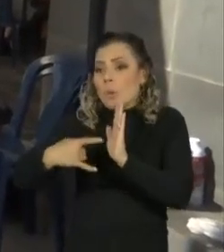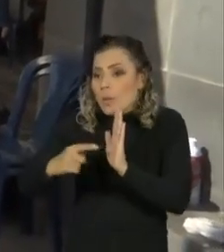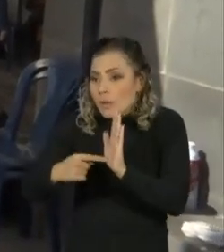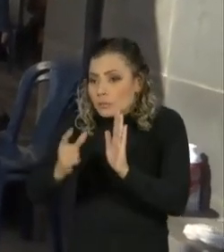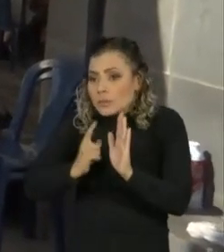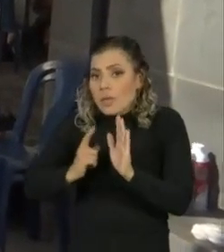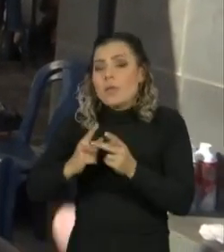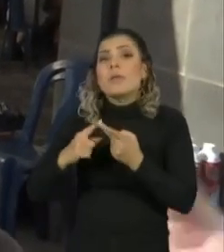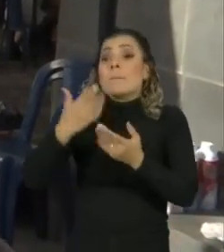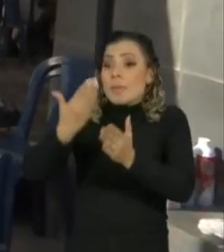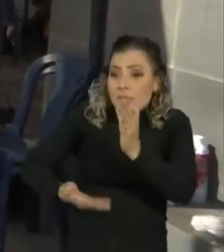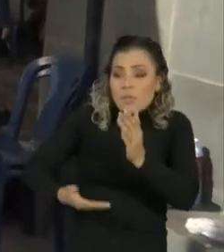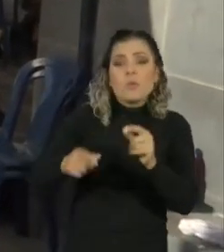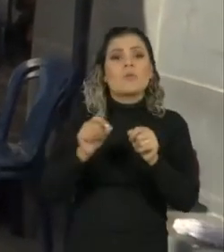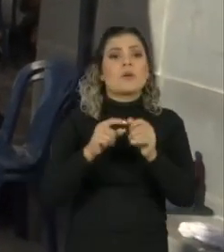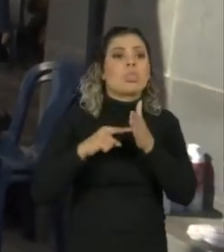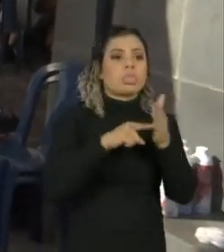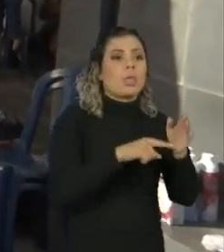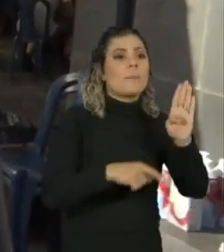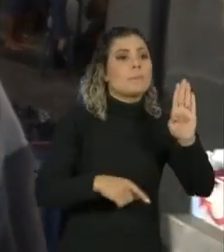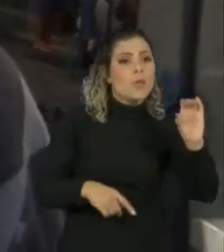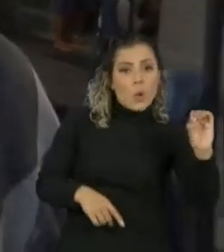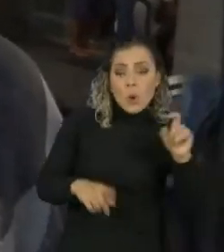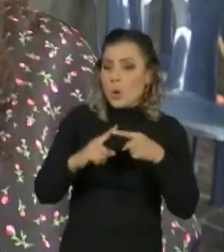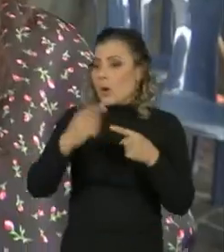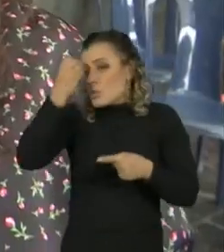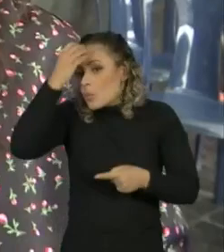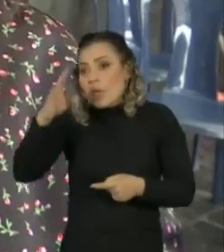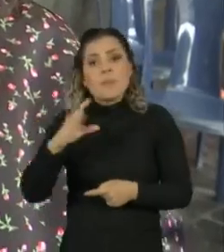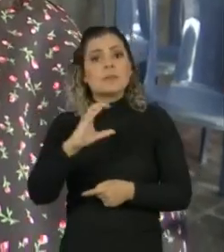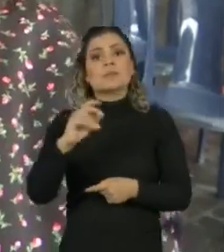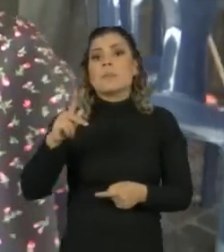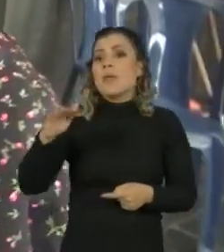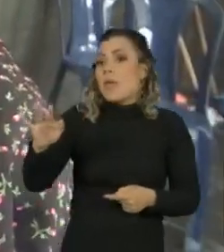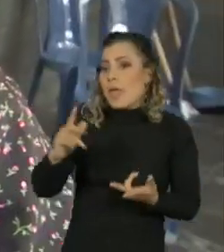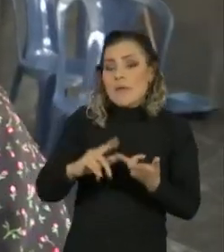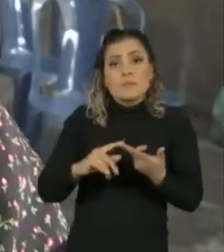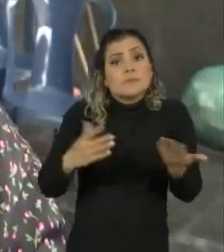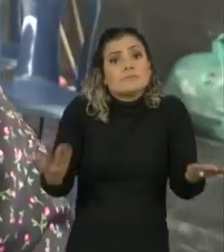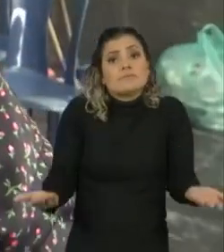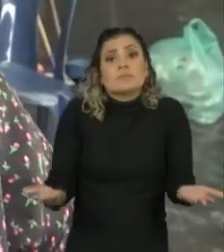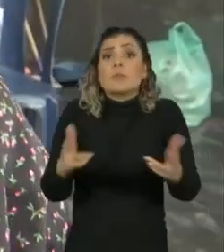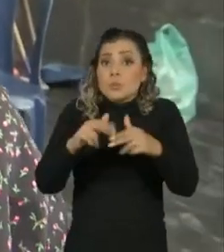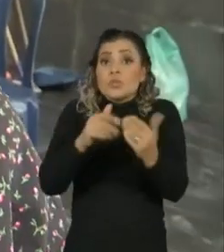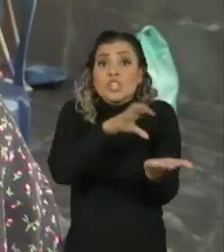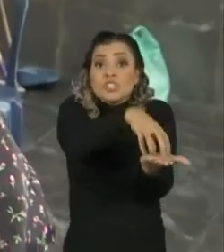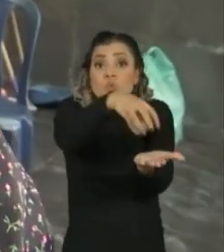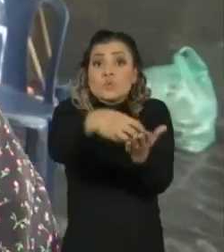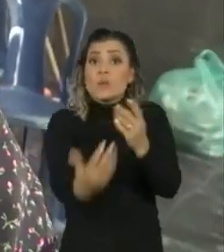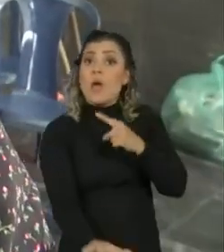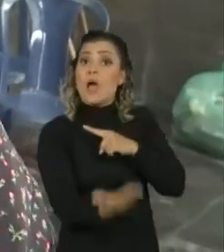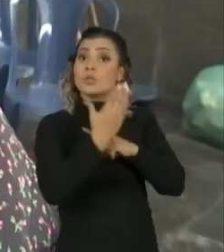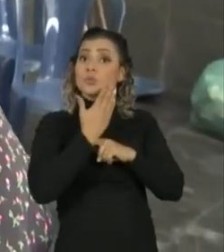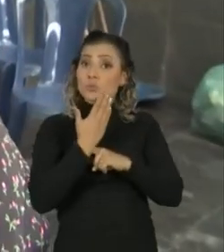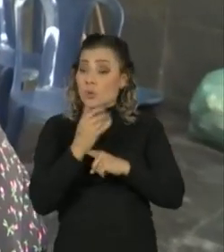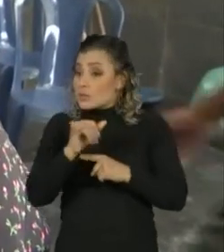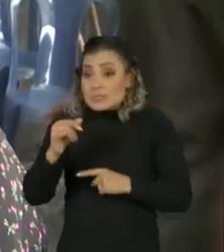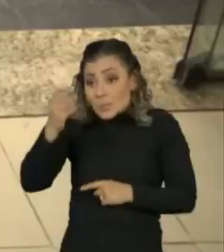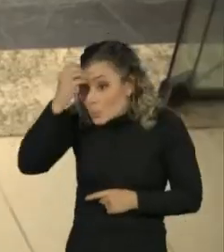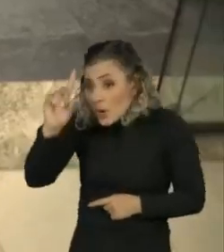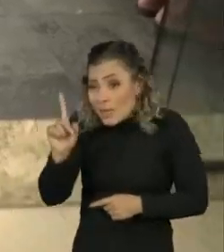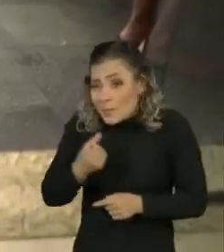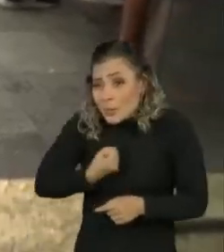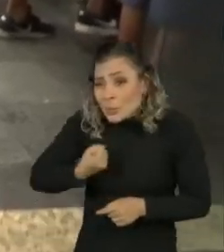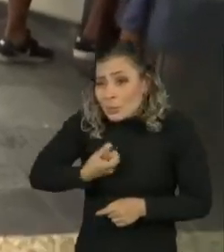tem que fazer BO, alguns não lembram mais do CPF. Algumas instituições têm nos auxiliado a resgatar os números quando eles não se